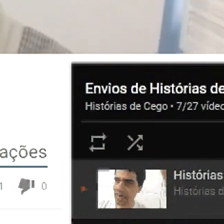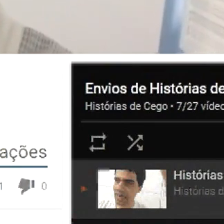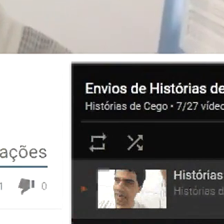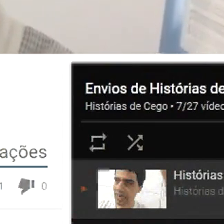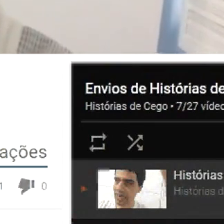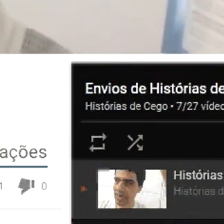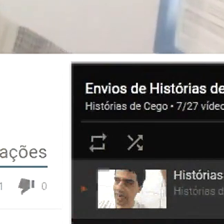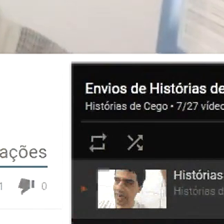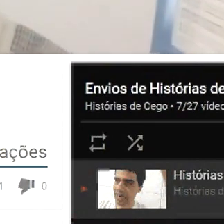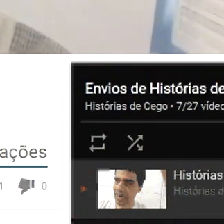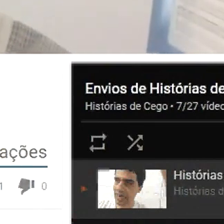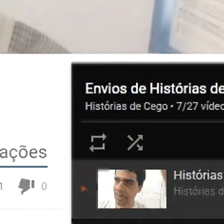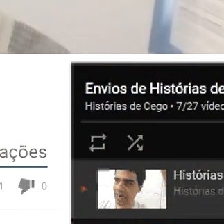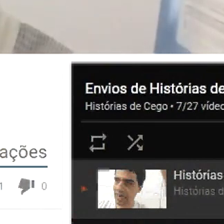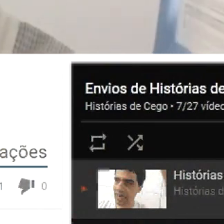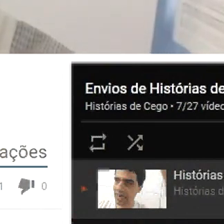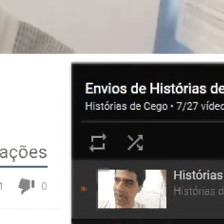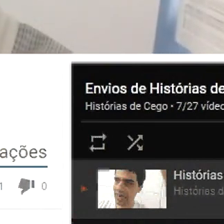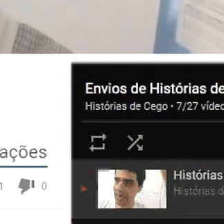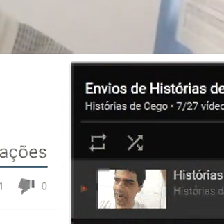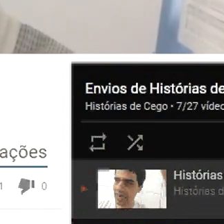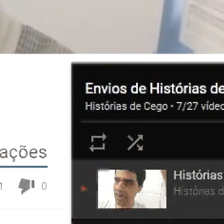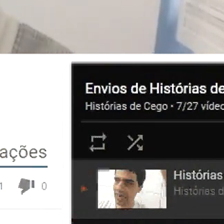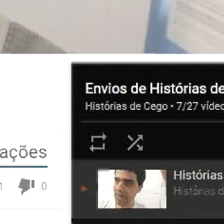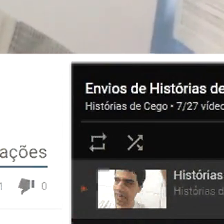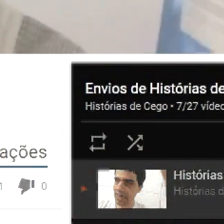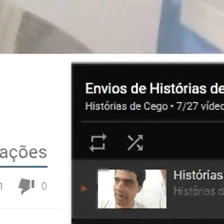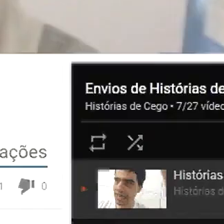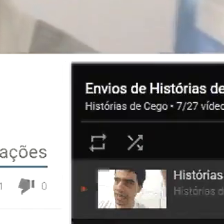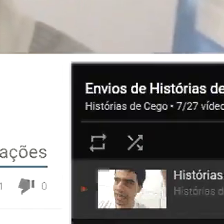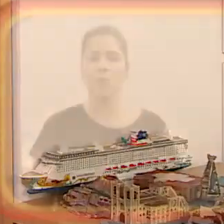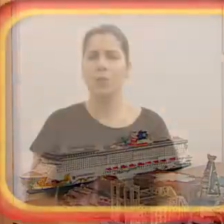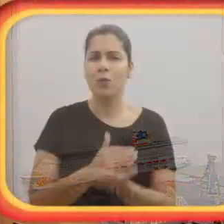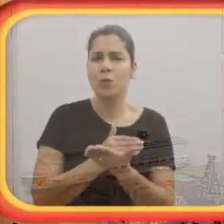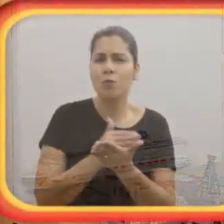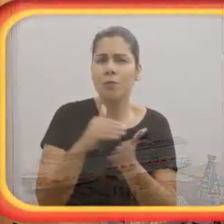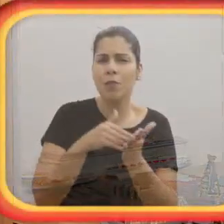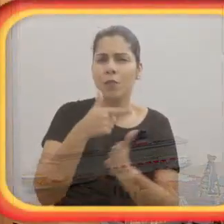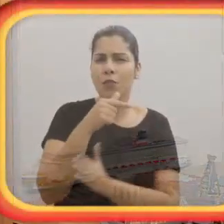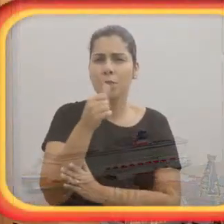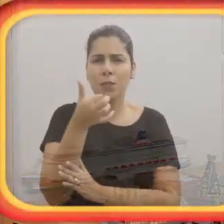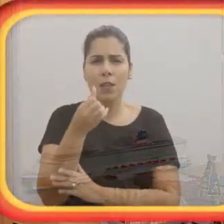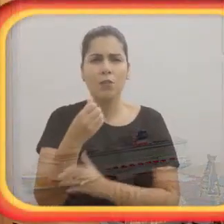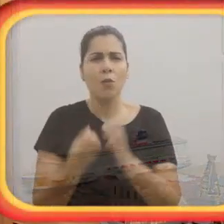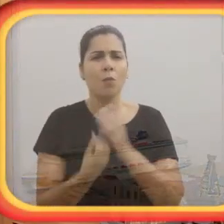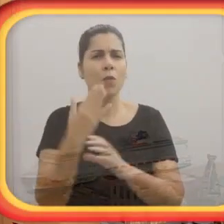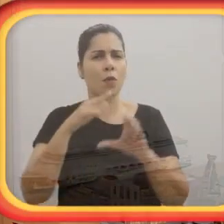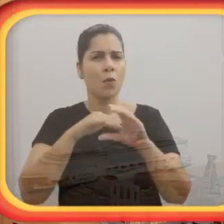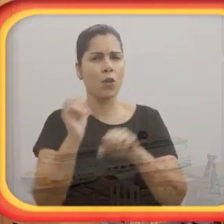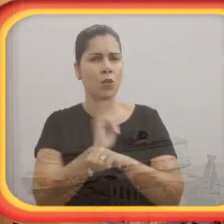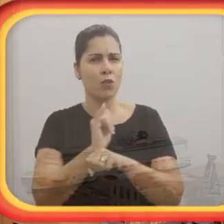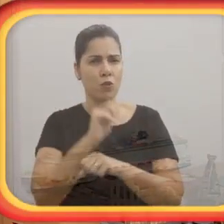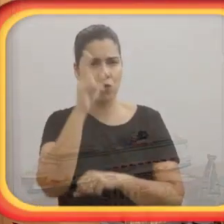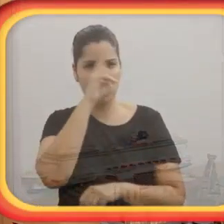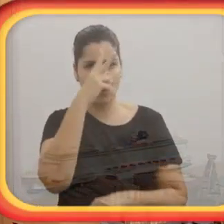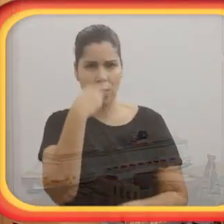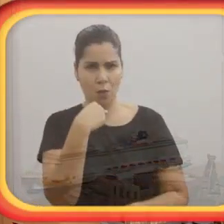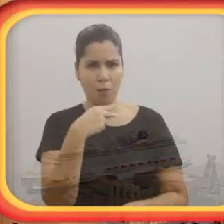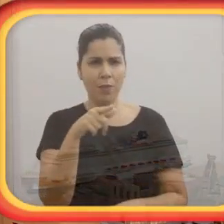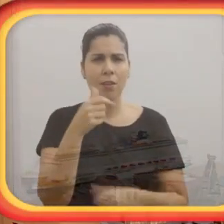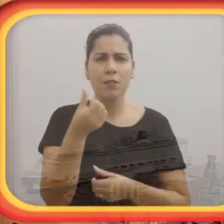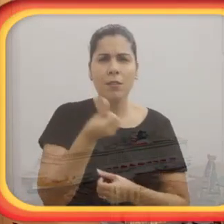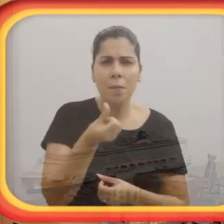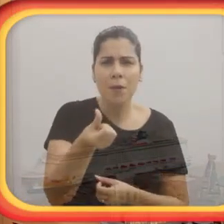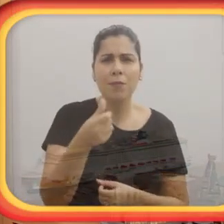eu não enxergo há muito tempo, as imagens não fazem mais parte dos meus sonhos. O canal no YouTube do Histórias de Cego surgiu no final de 2016,